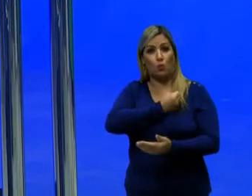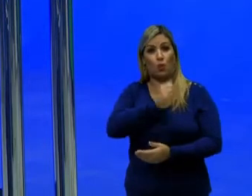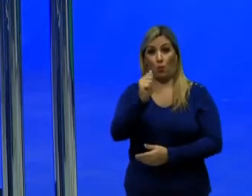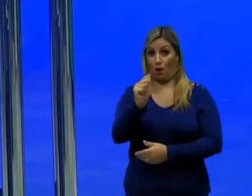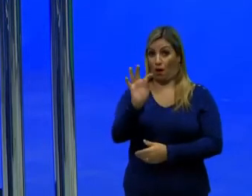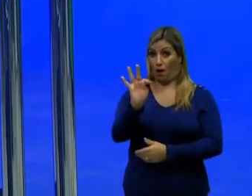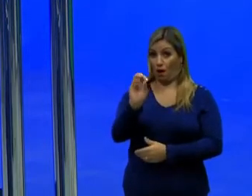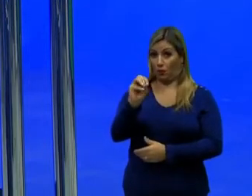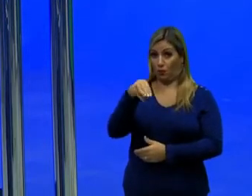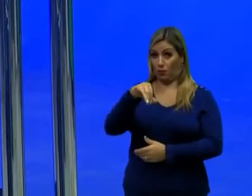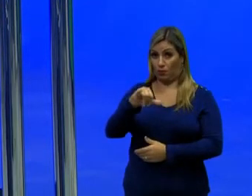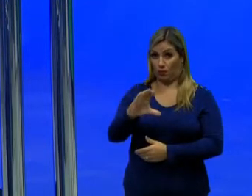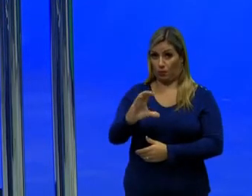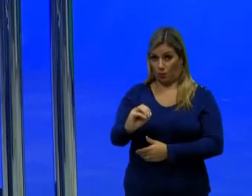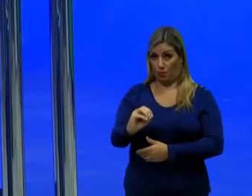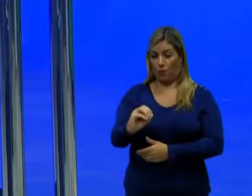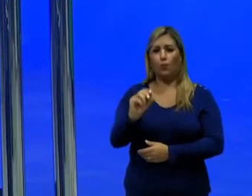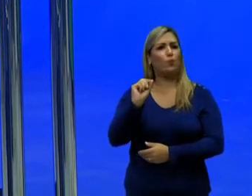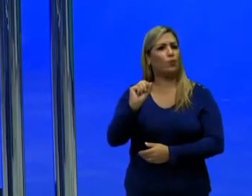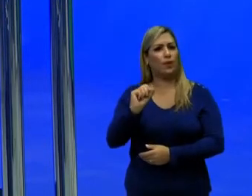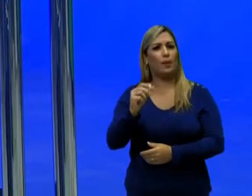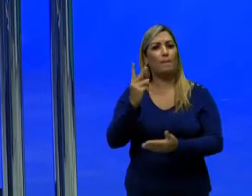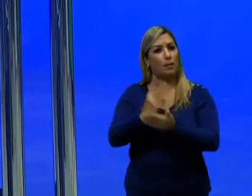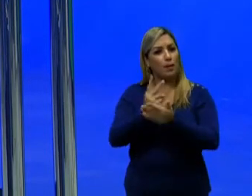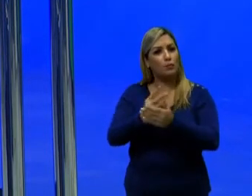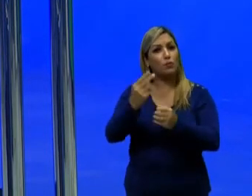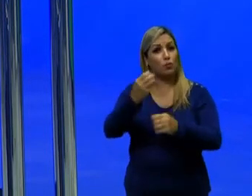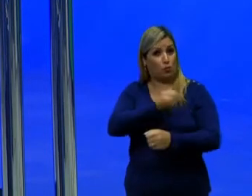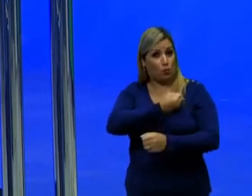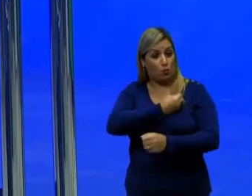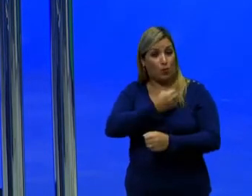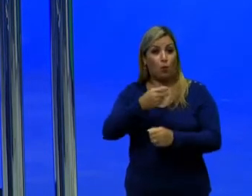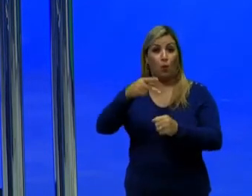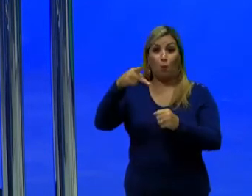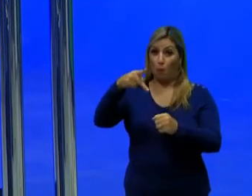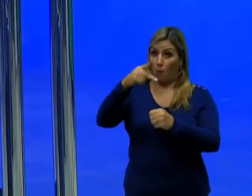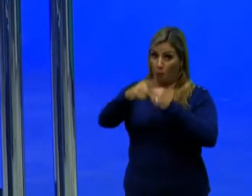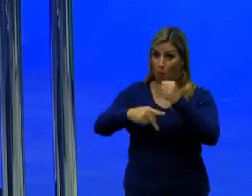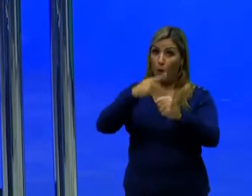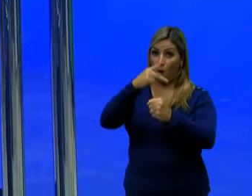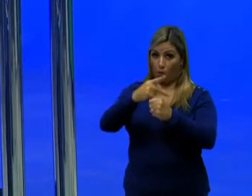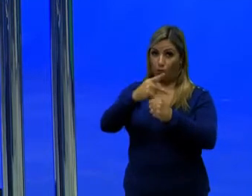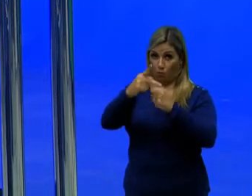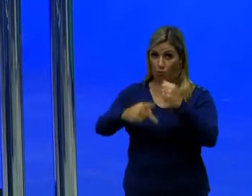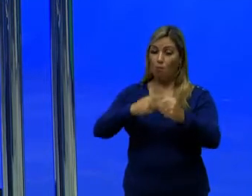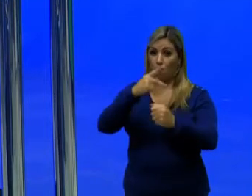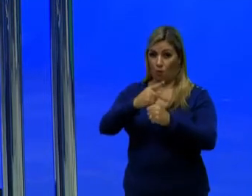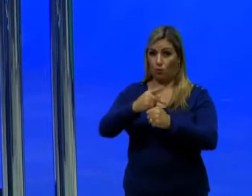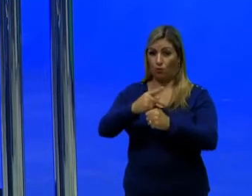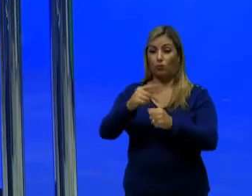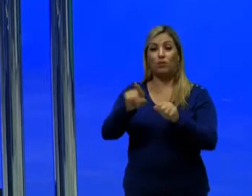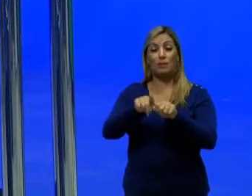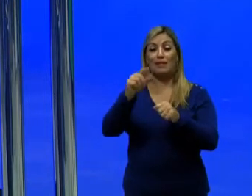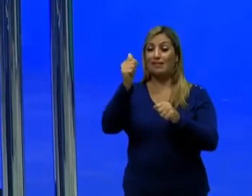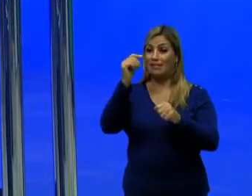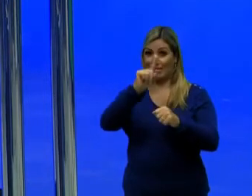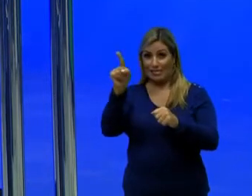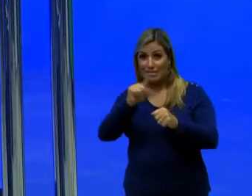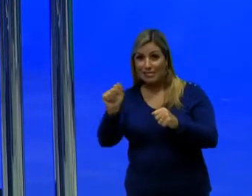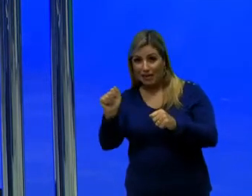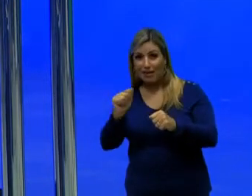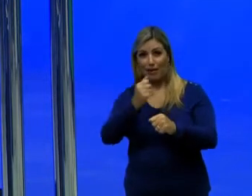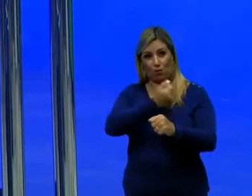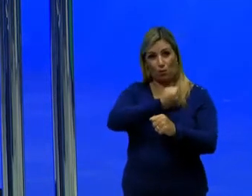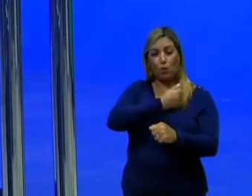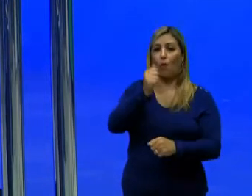ou seja o mesmo número de prótons quando eu falo em número atômico eu falo em número de prótons os